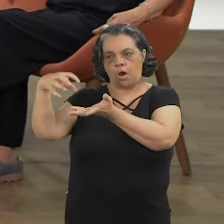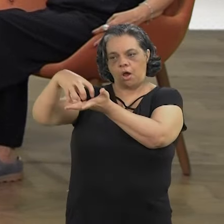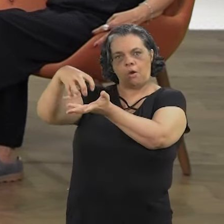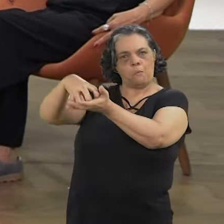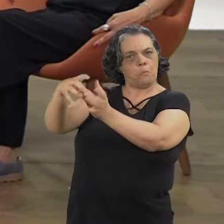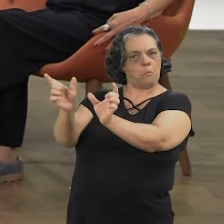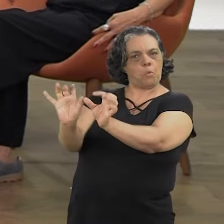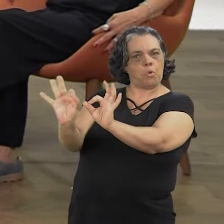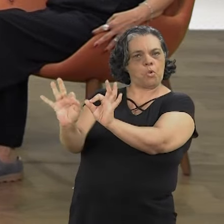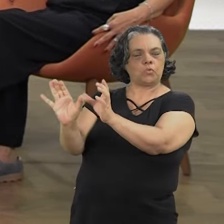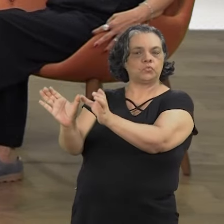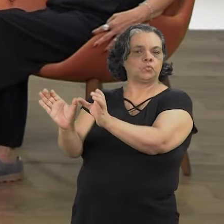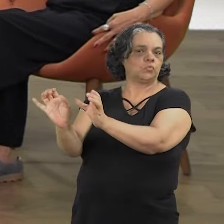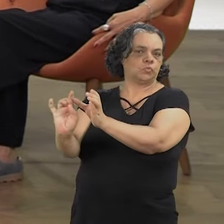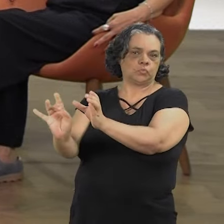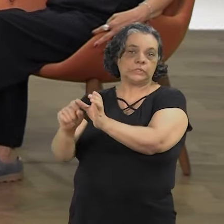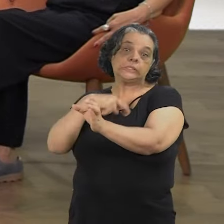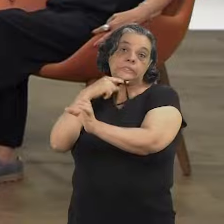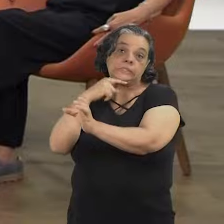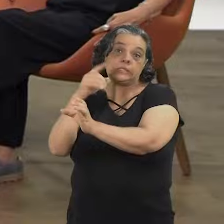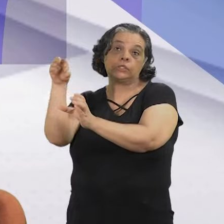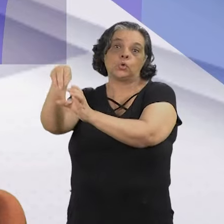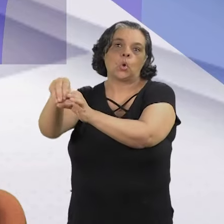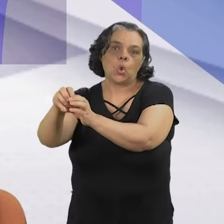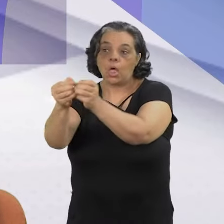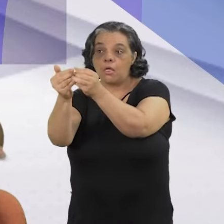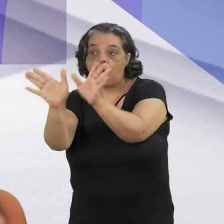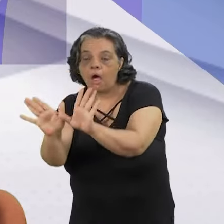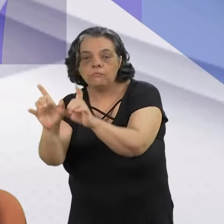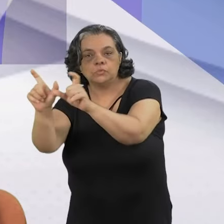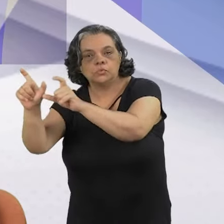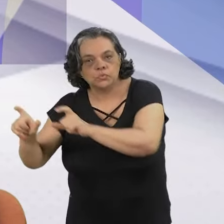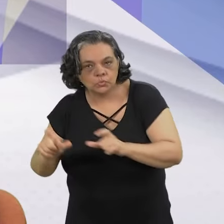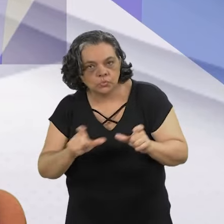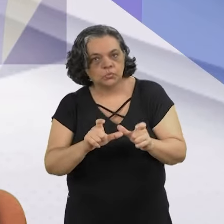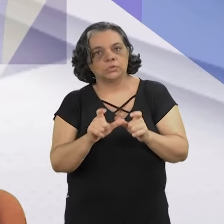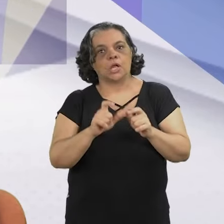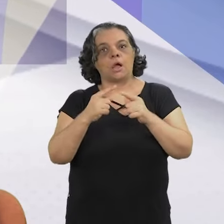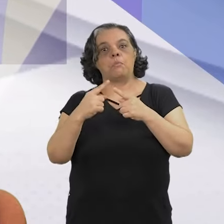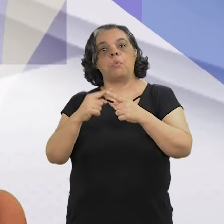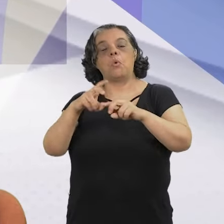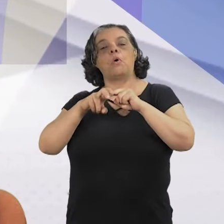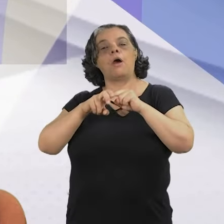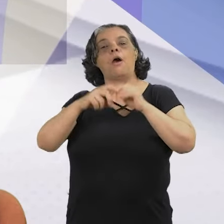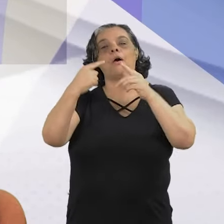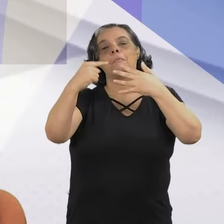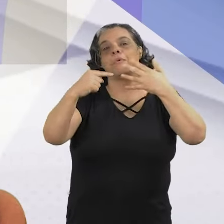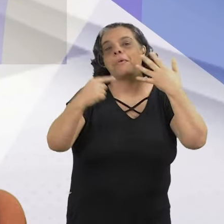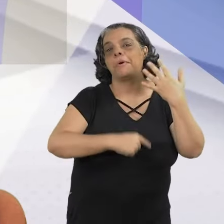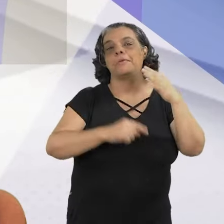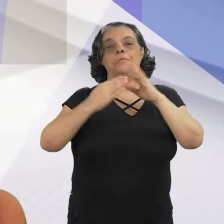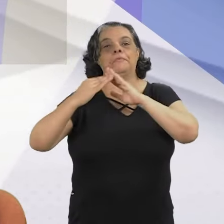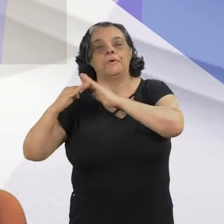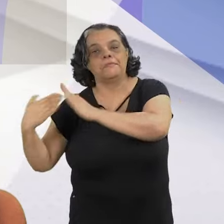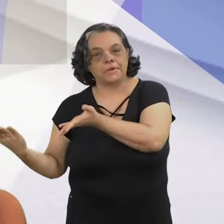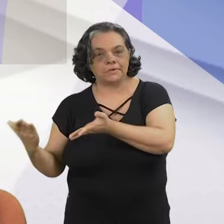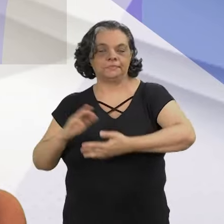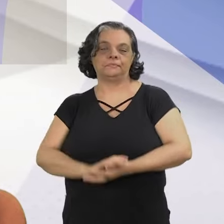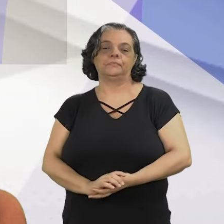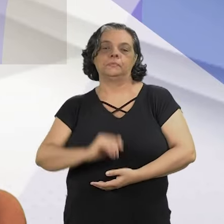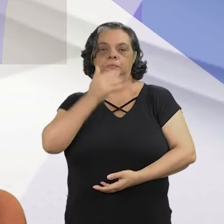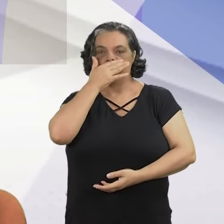bolha é que nem sempre essa bolha insere né abre espaço é furada por pautas favelas né